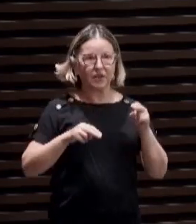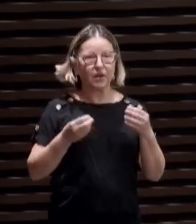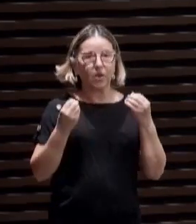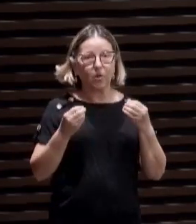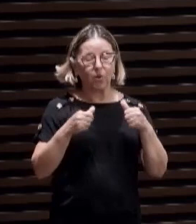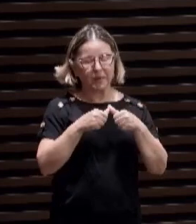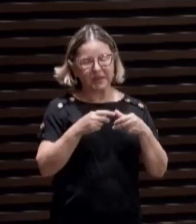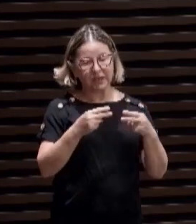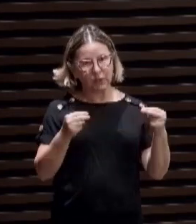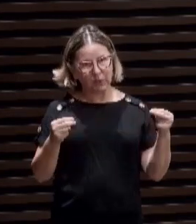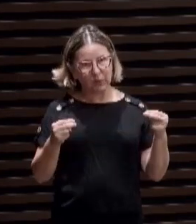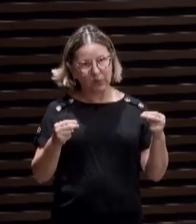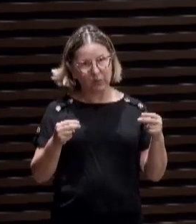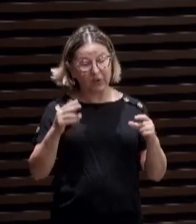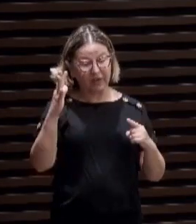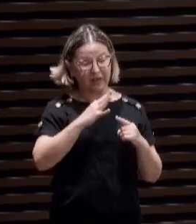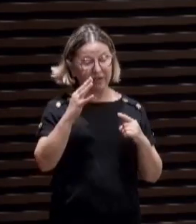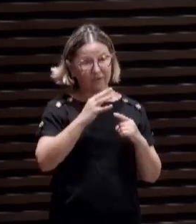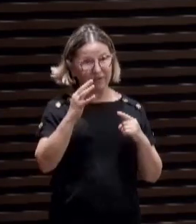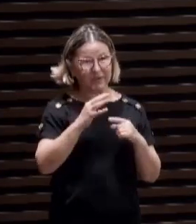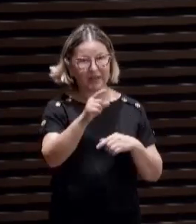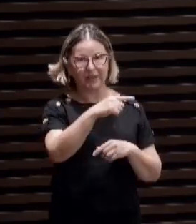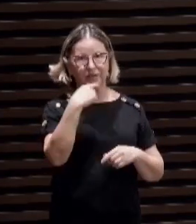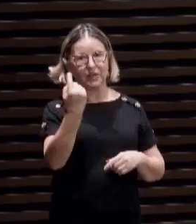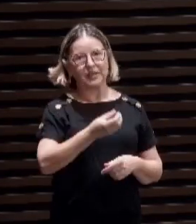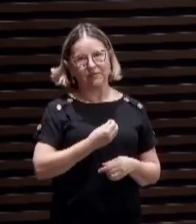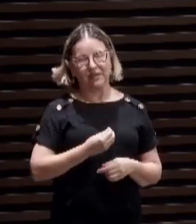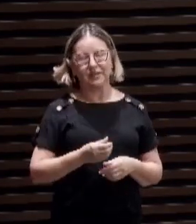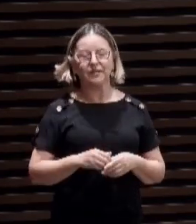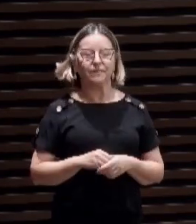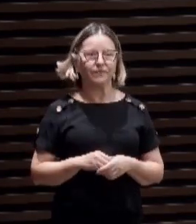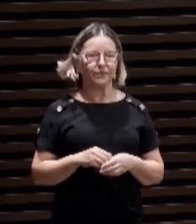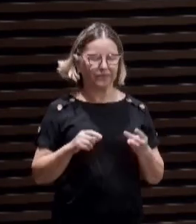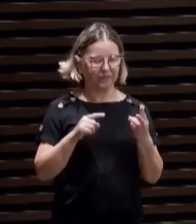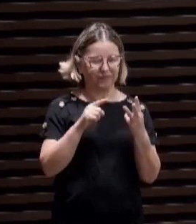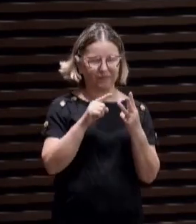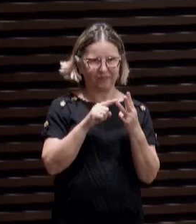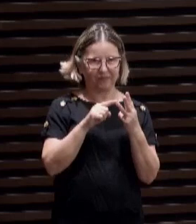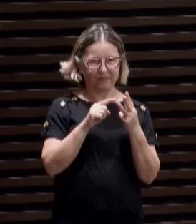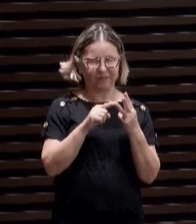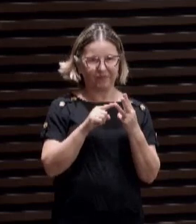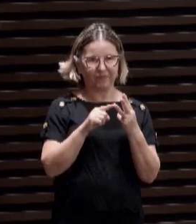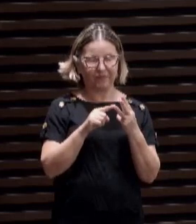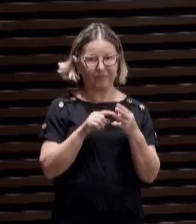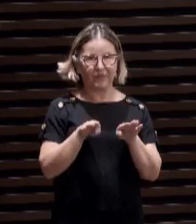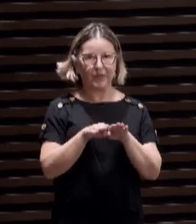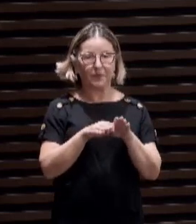estão influenciando as nossas vidas. Um terceiro aspecto que para mim é